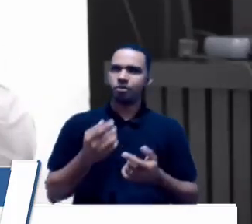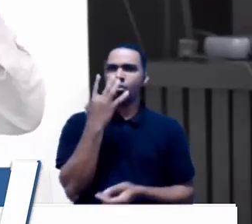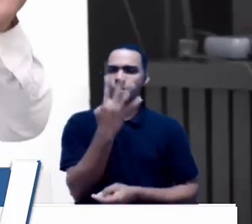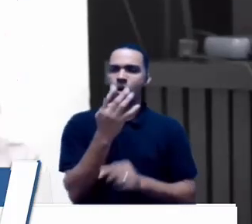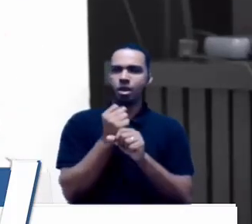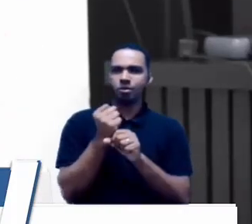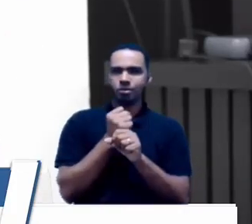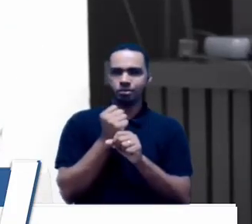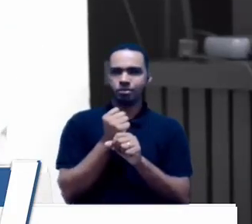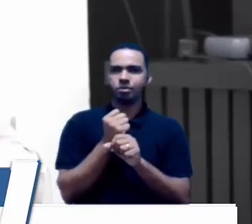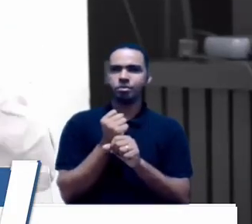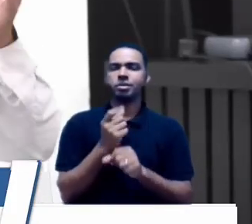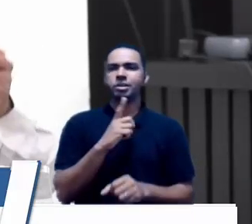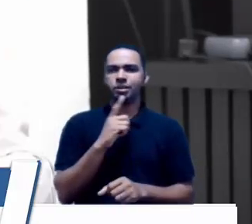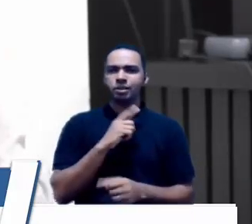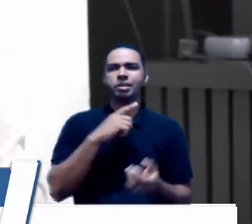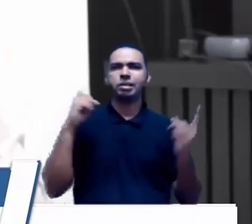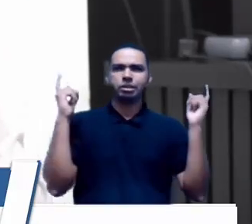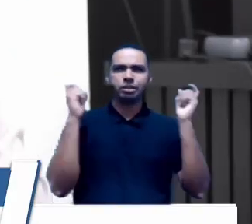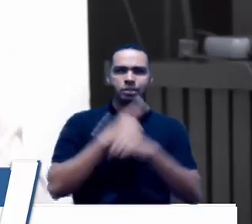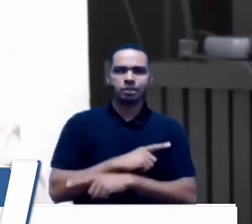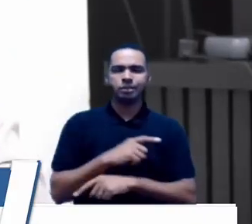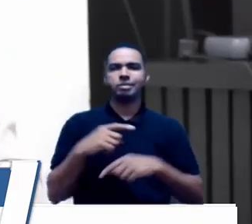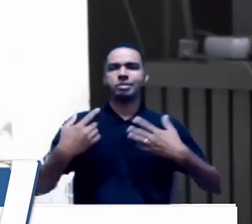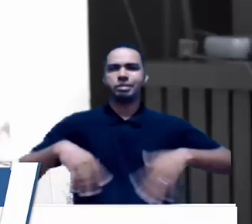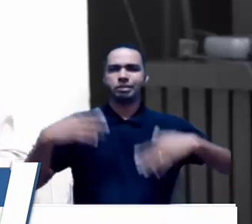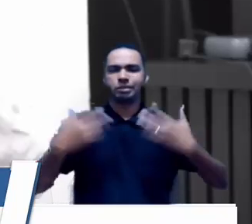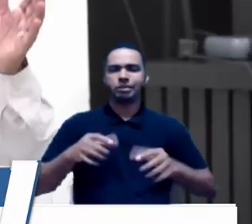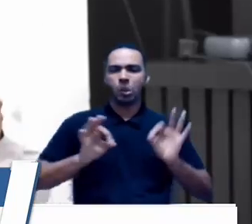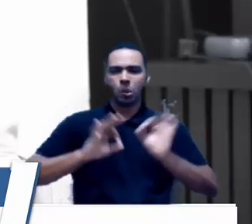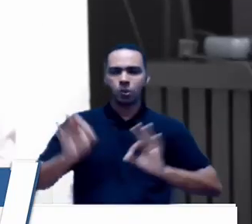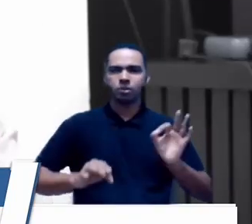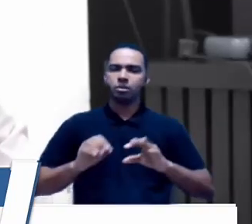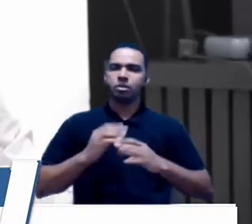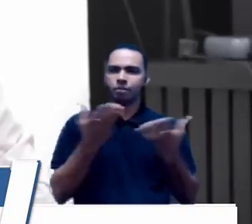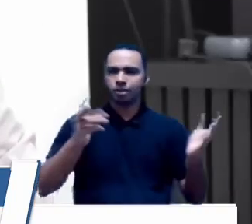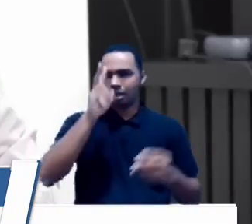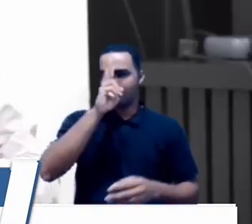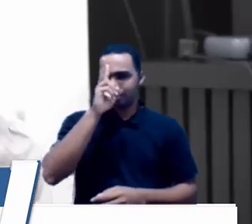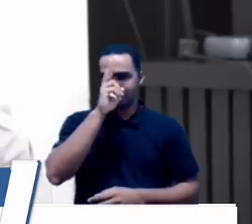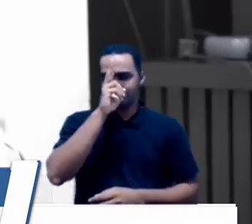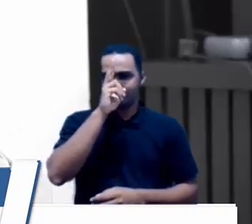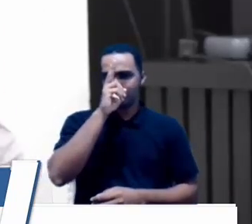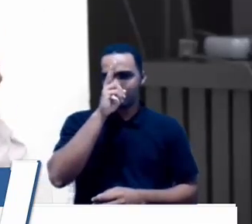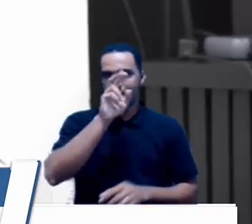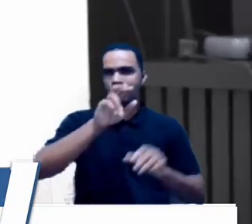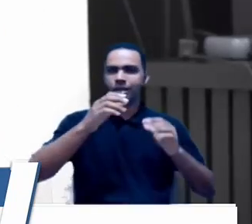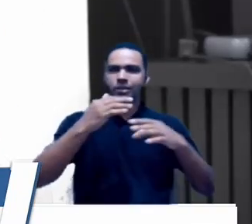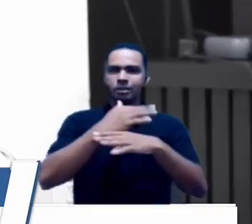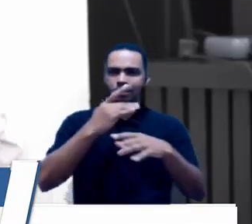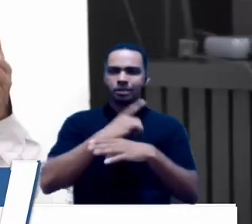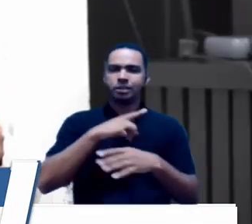muita dificuldade, a cidade era puro buraco, inclusive todo mundo lembra do tanto que a cidade tinha buraco. Hoje, você anda